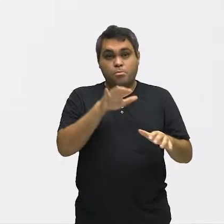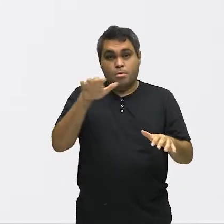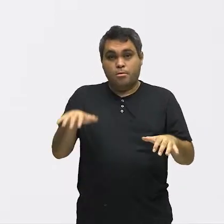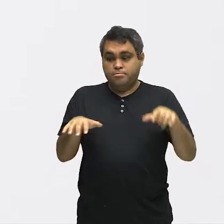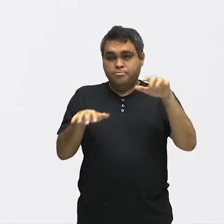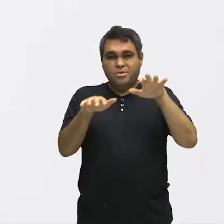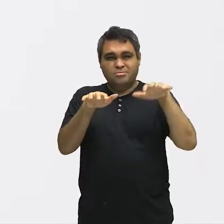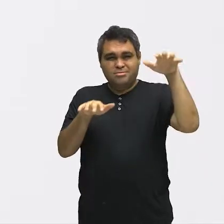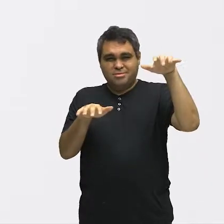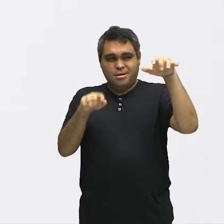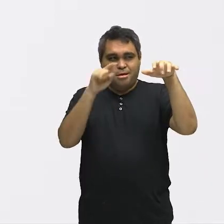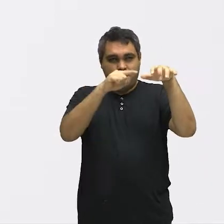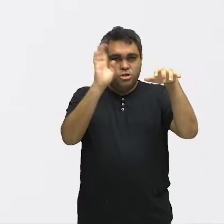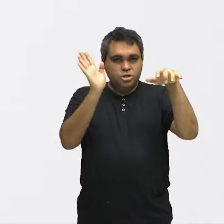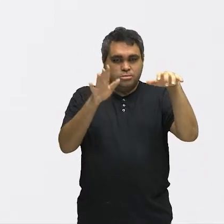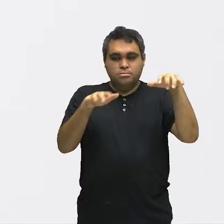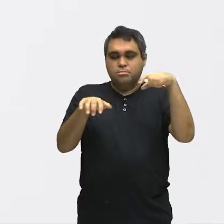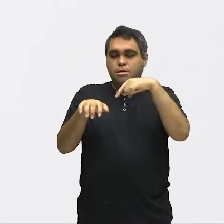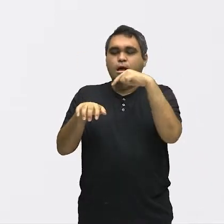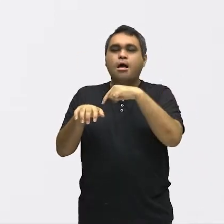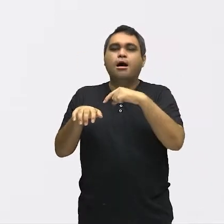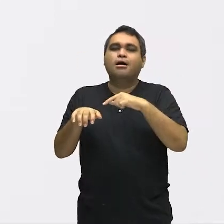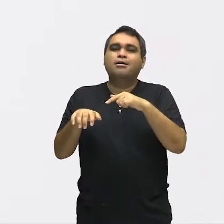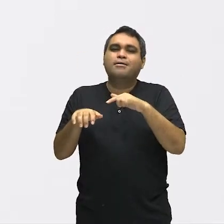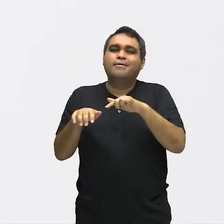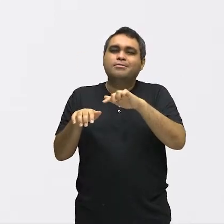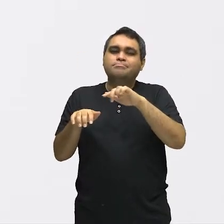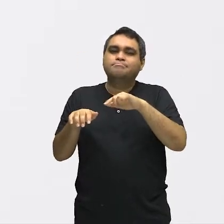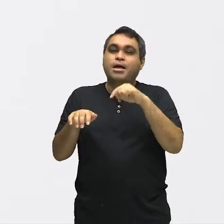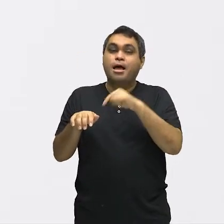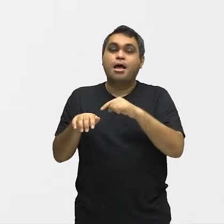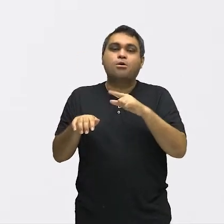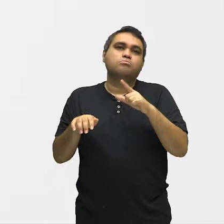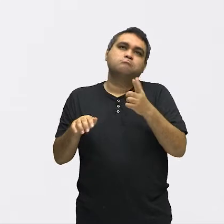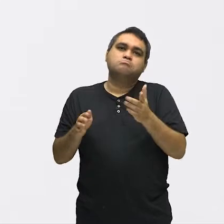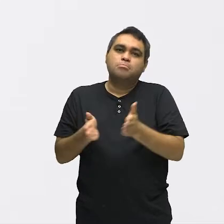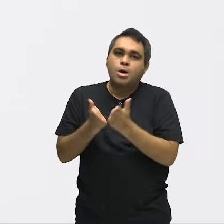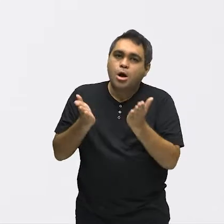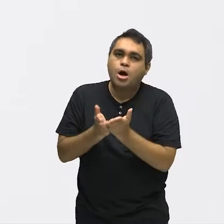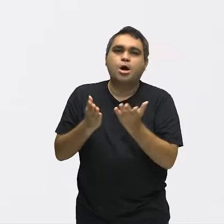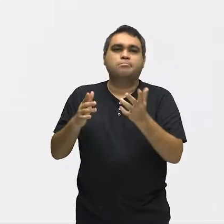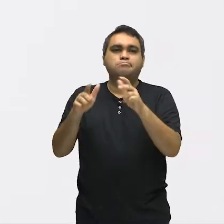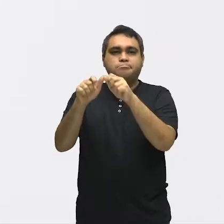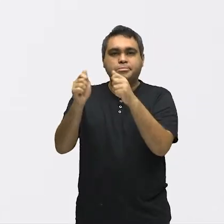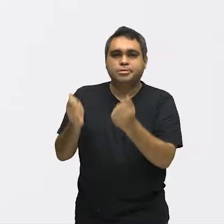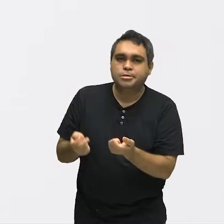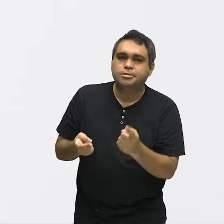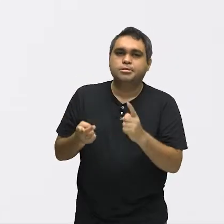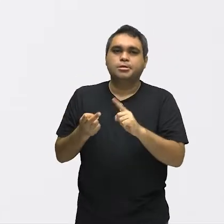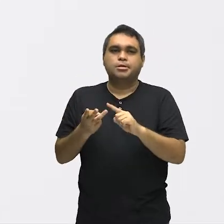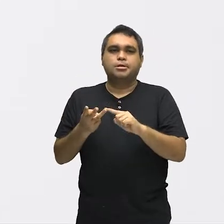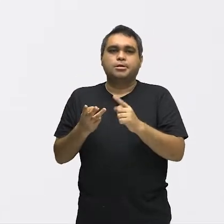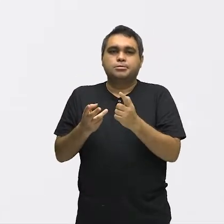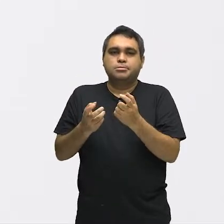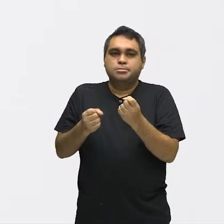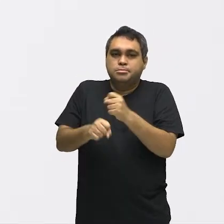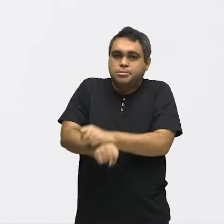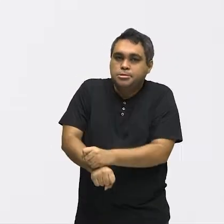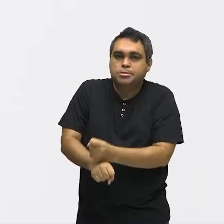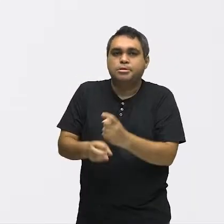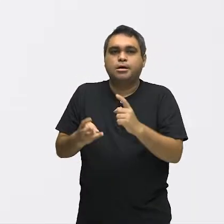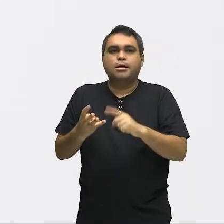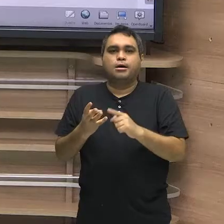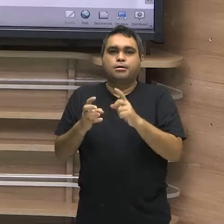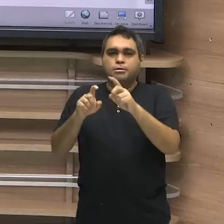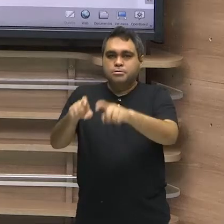favorecidas, como os artesãos, os camponeses e os escravos, certo? Lembrando aqui que a escravidão